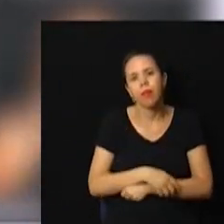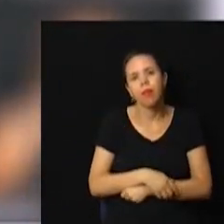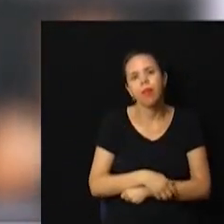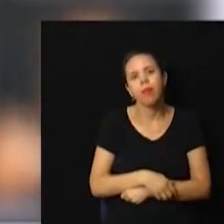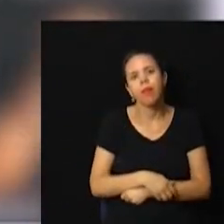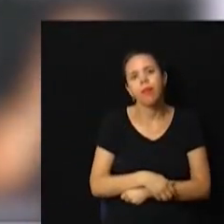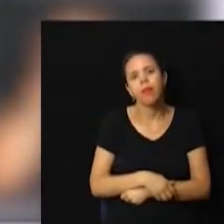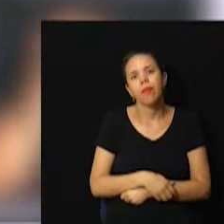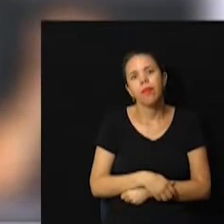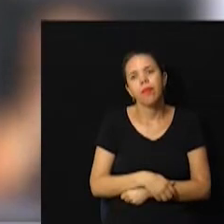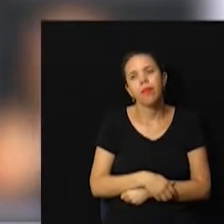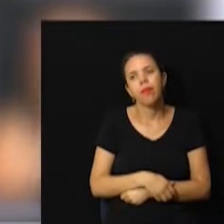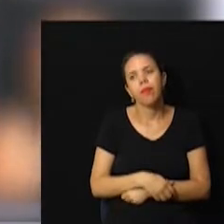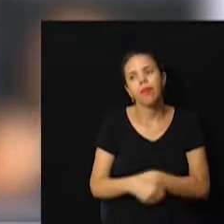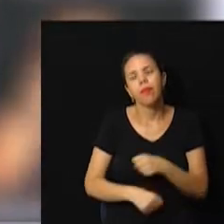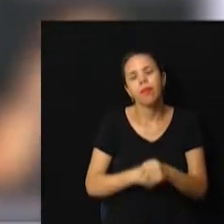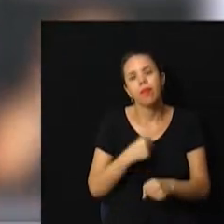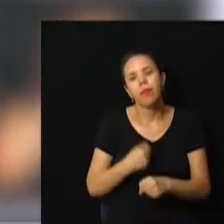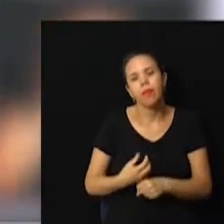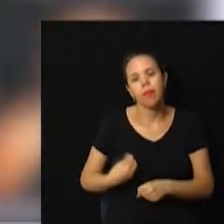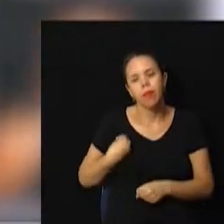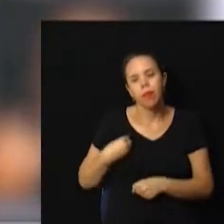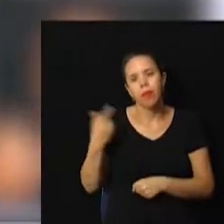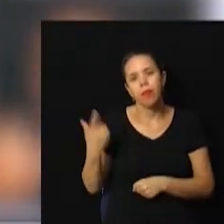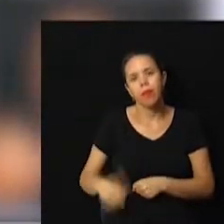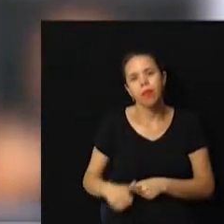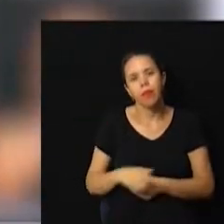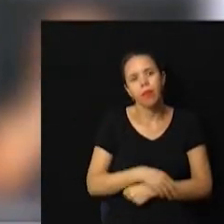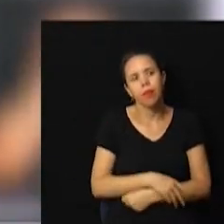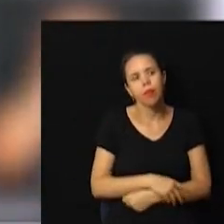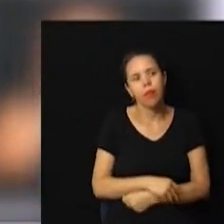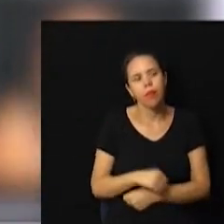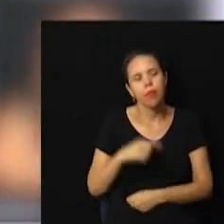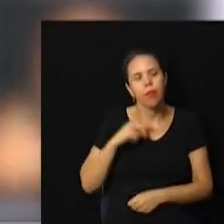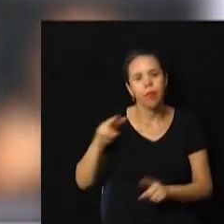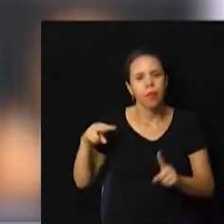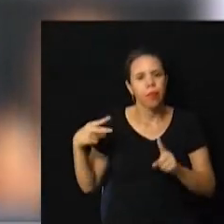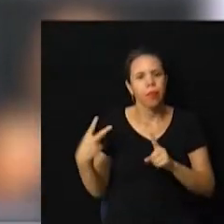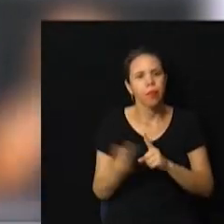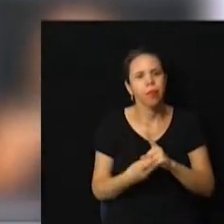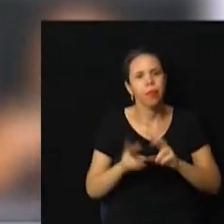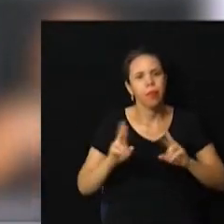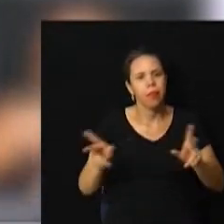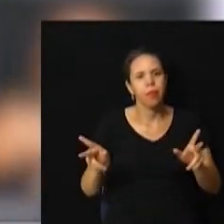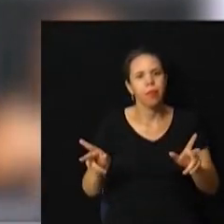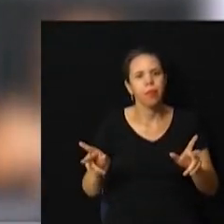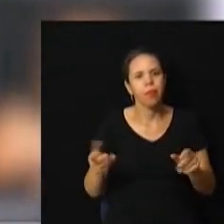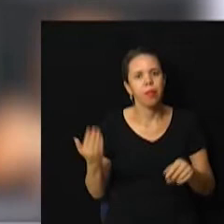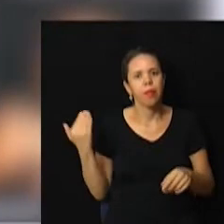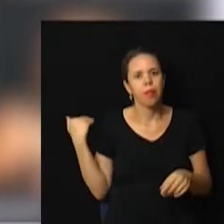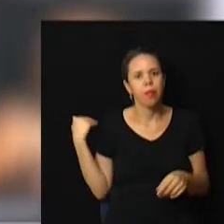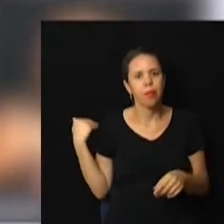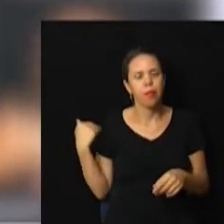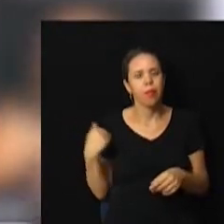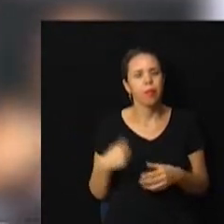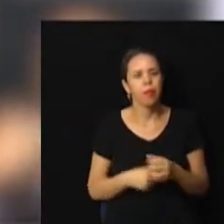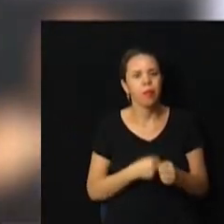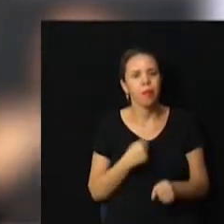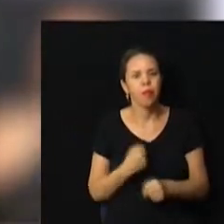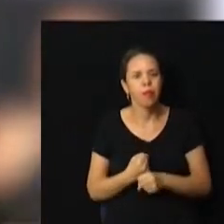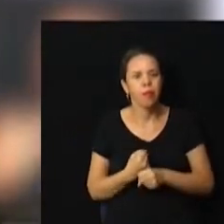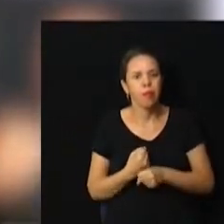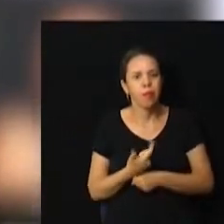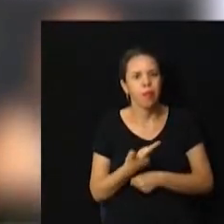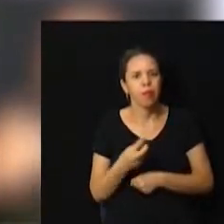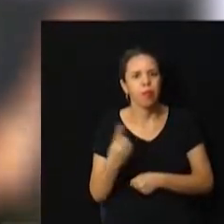difícil. Agora passa-se um ano, nós estamos aqui de novo e nós temos uma perspectiva diferente do que foi